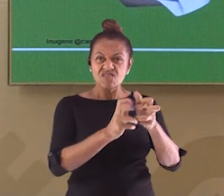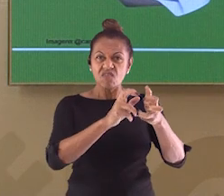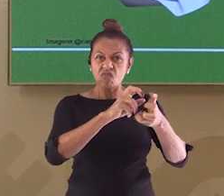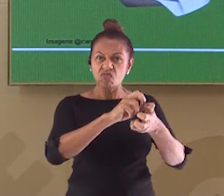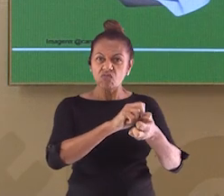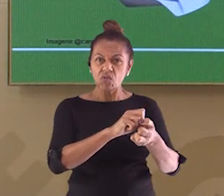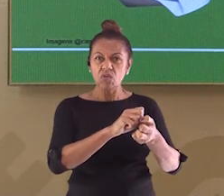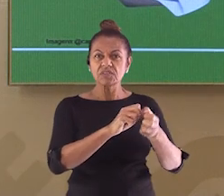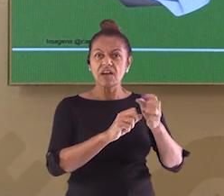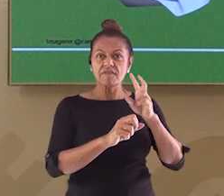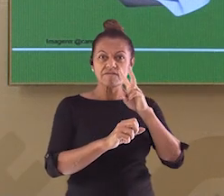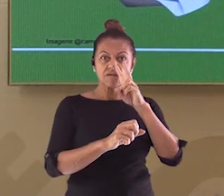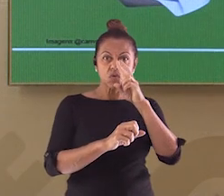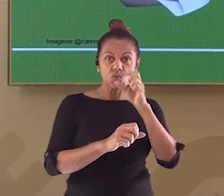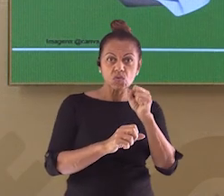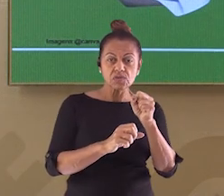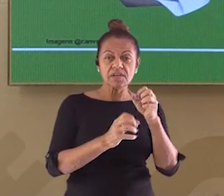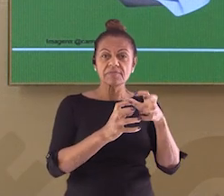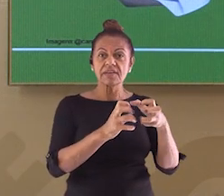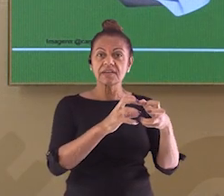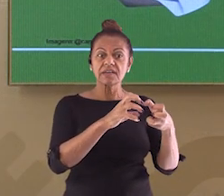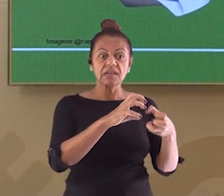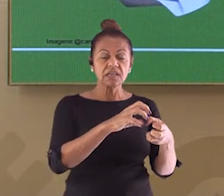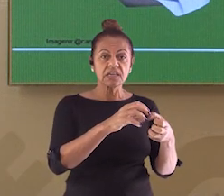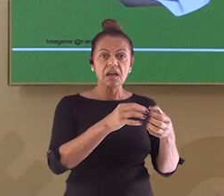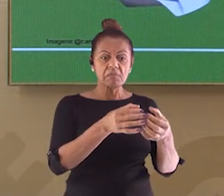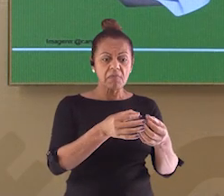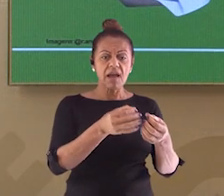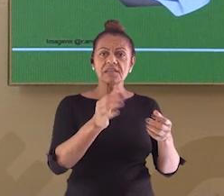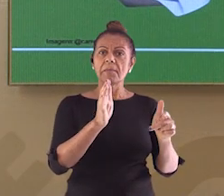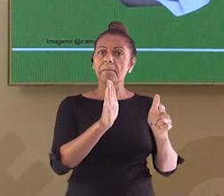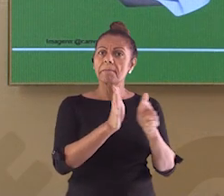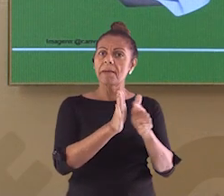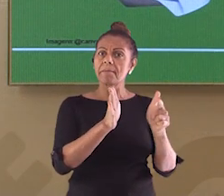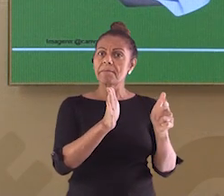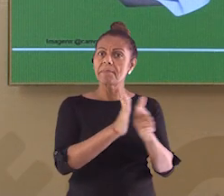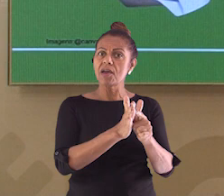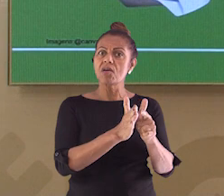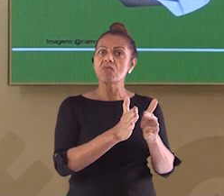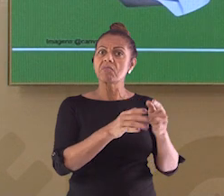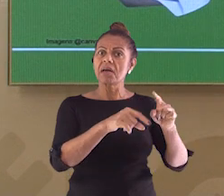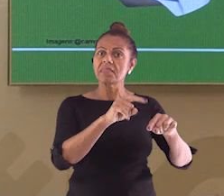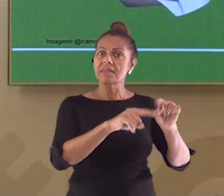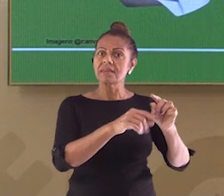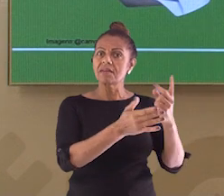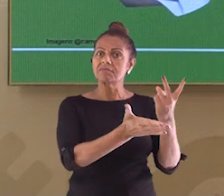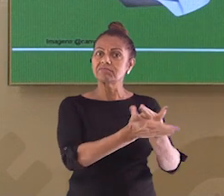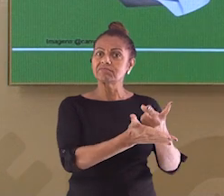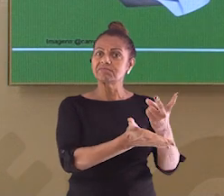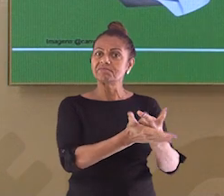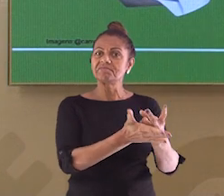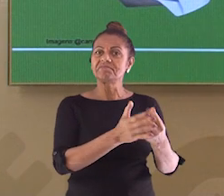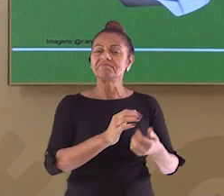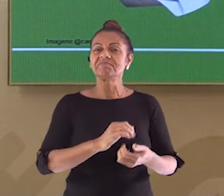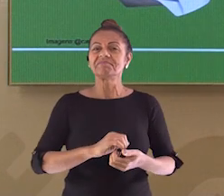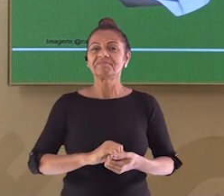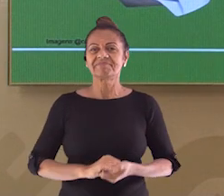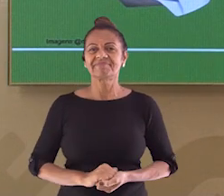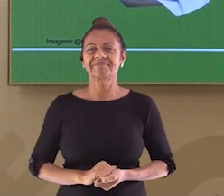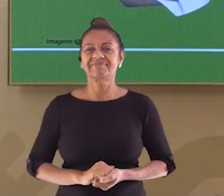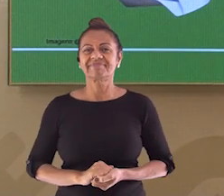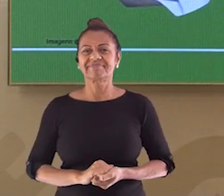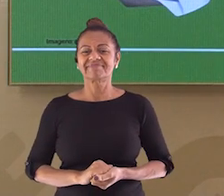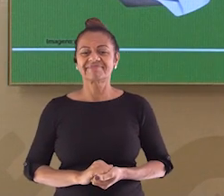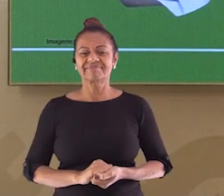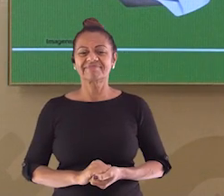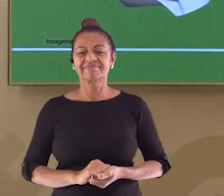força mecânica e não houve alteração na estrutura da matéria, ou seja, o papel vai continuar sendo papel. Vamos